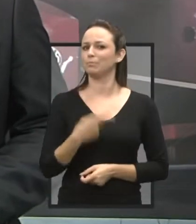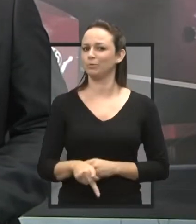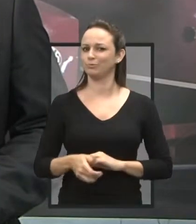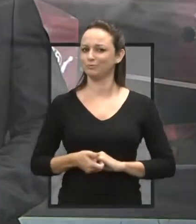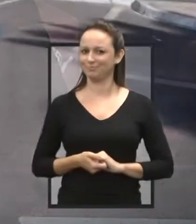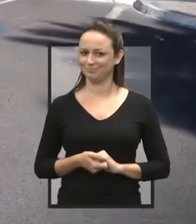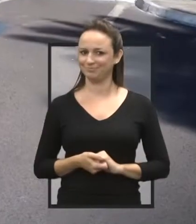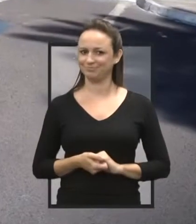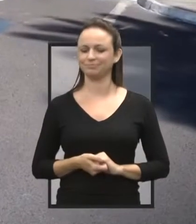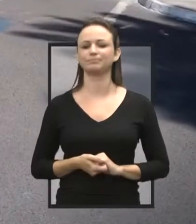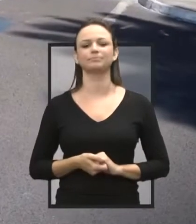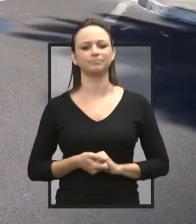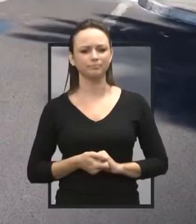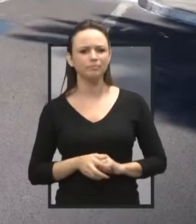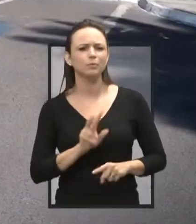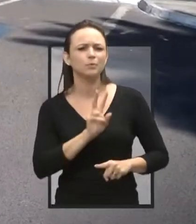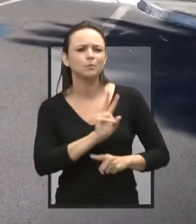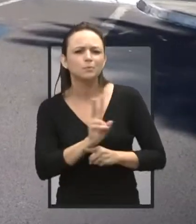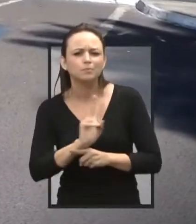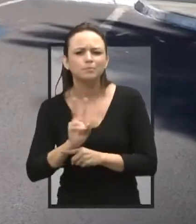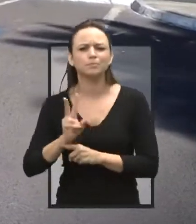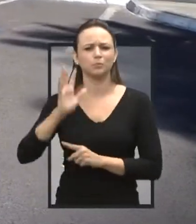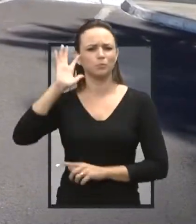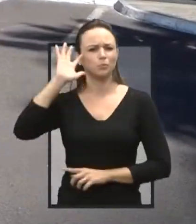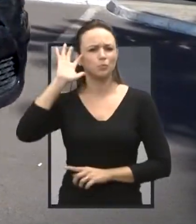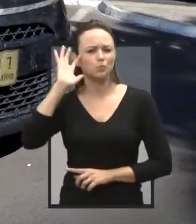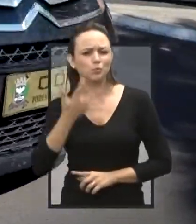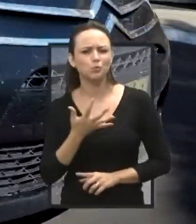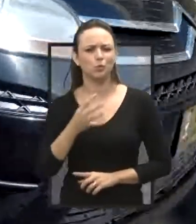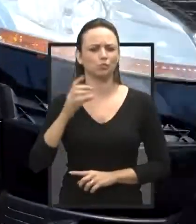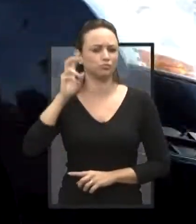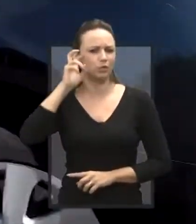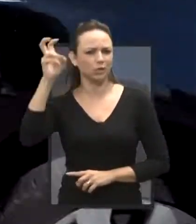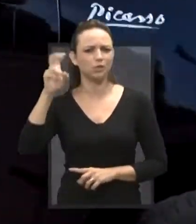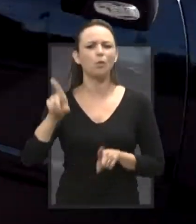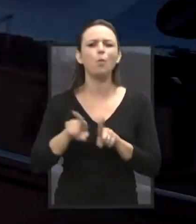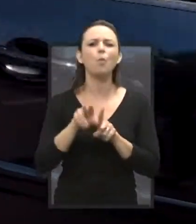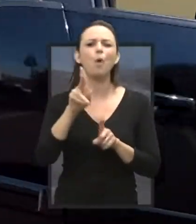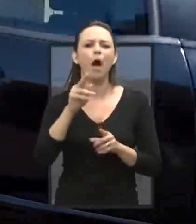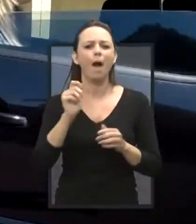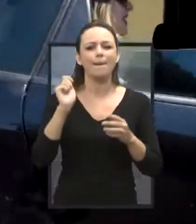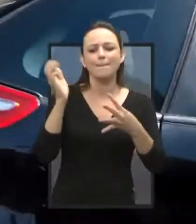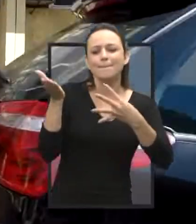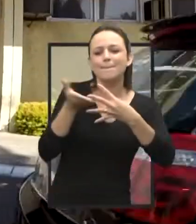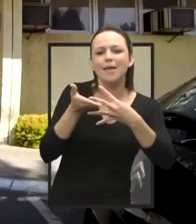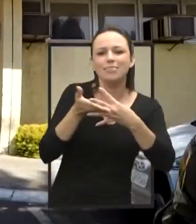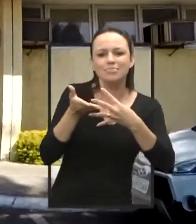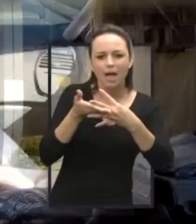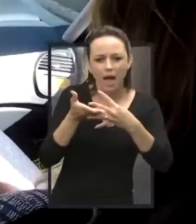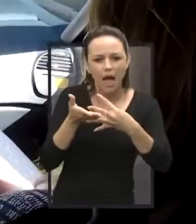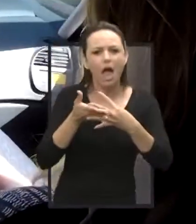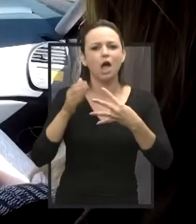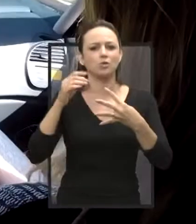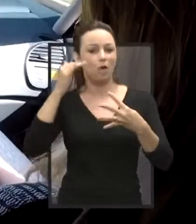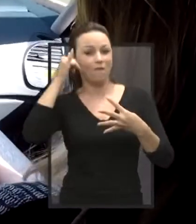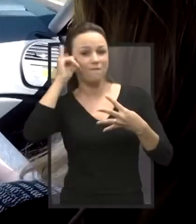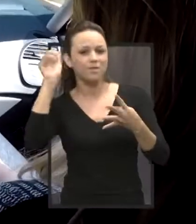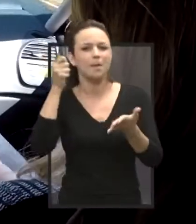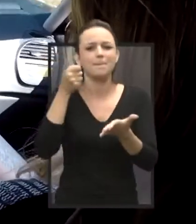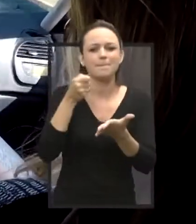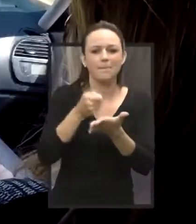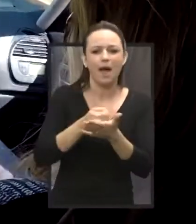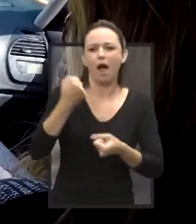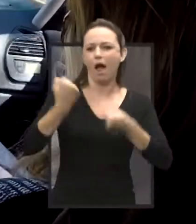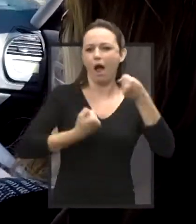público. Com cautela e soluções inteligentes, como a isenção do pagamento de pedágios pelos veículos da Câmara,